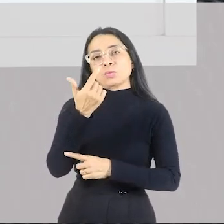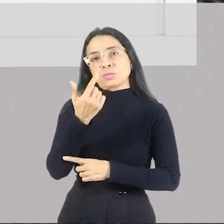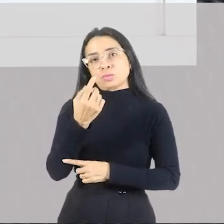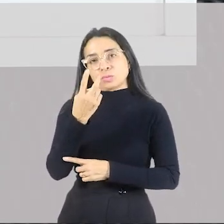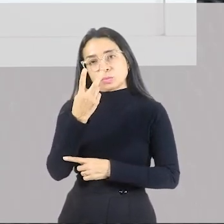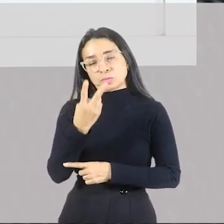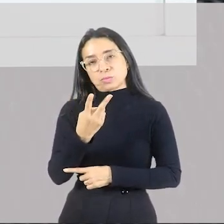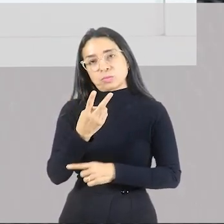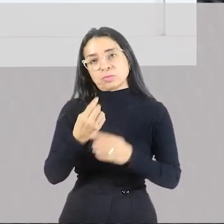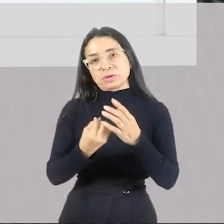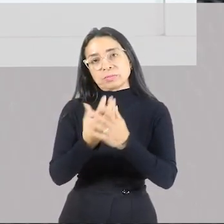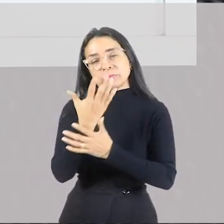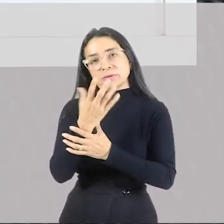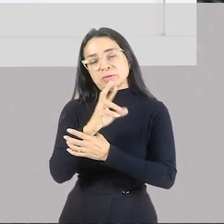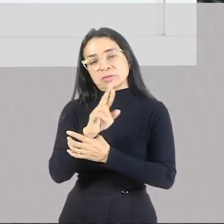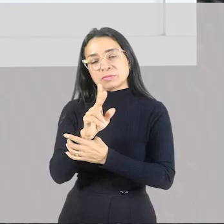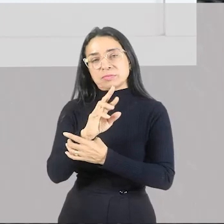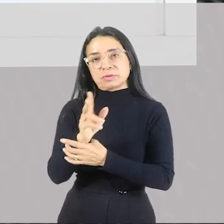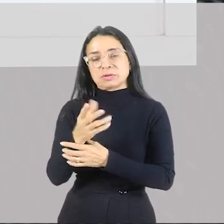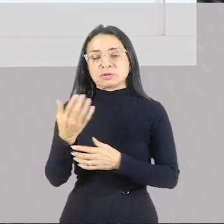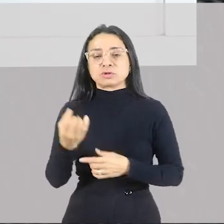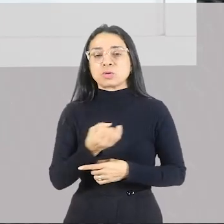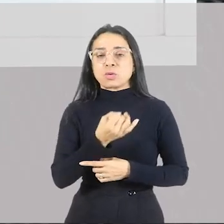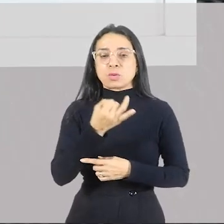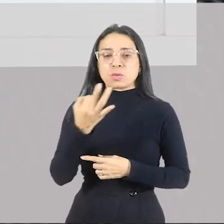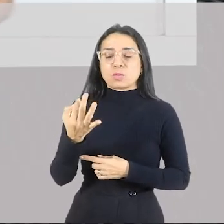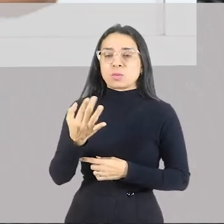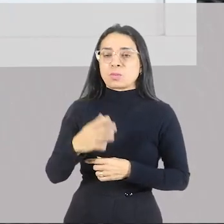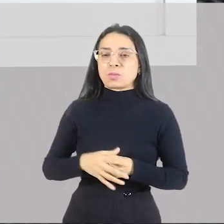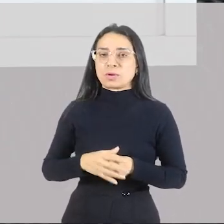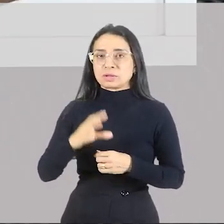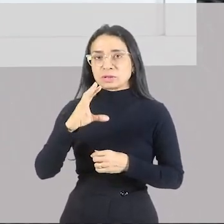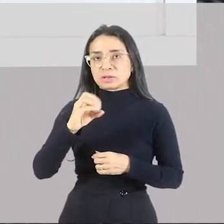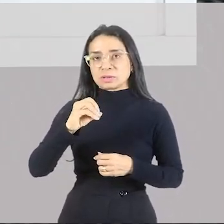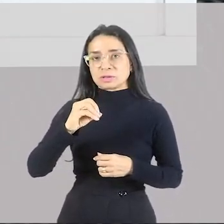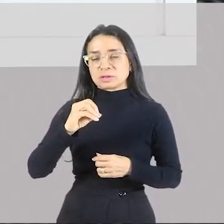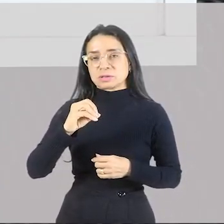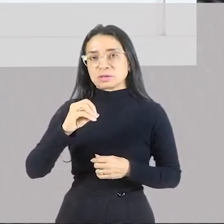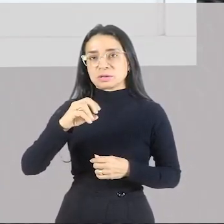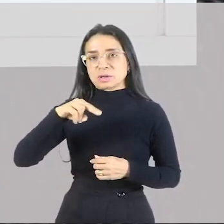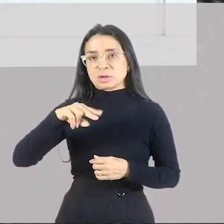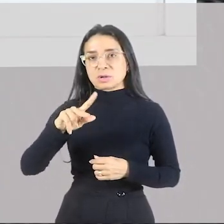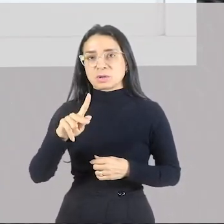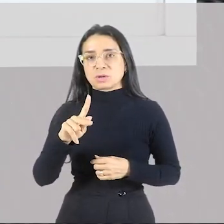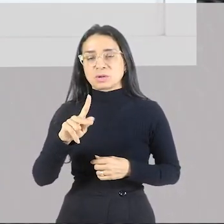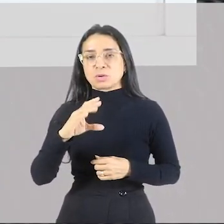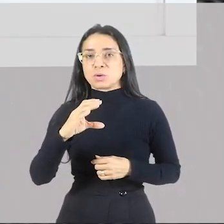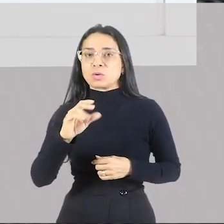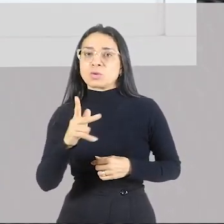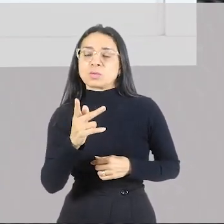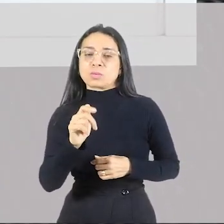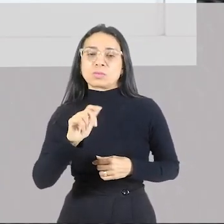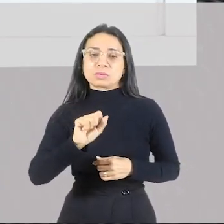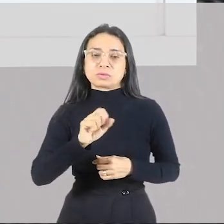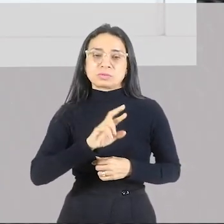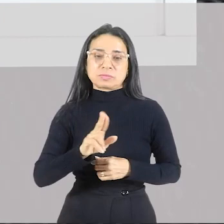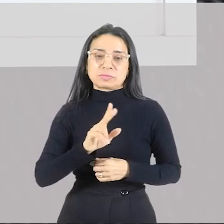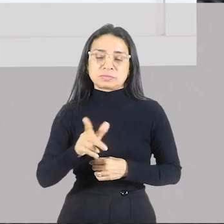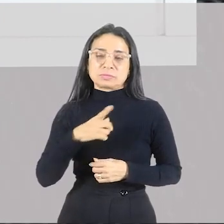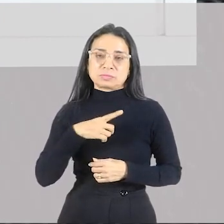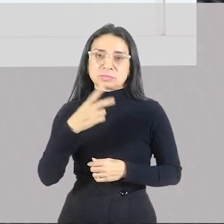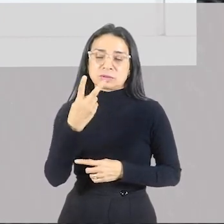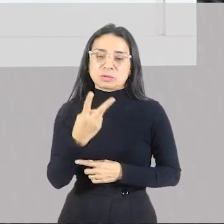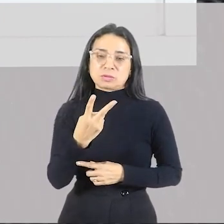plantas diferentes, 2. Quantas conchas diferentes eu tenho? Também tenho 2. Ora, então, para me